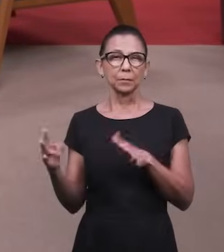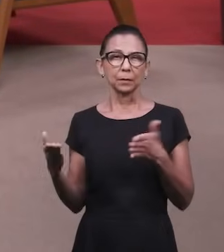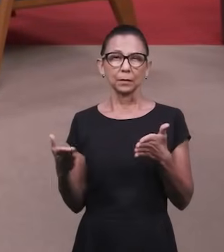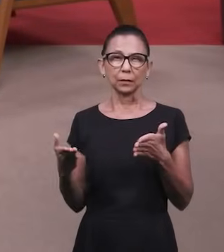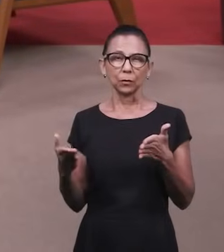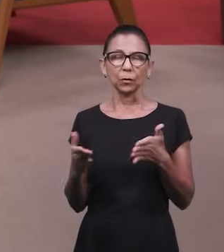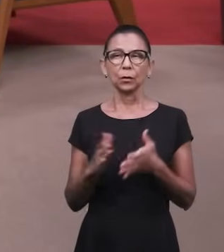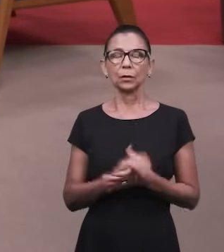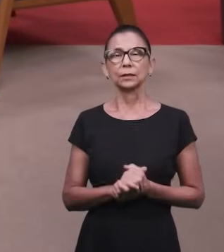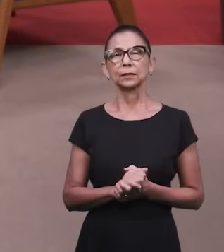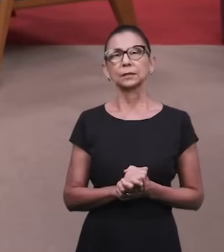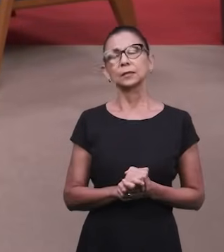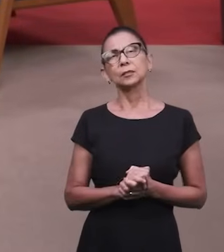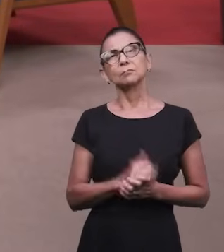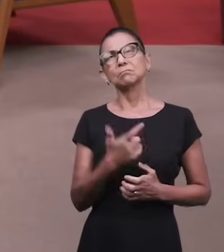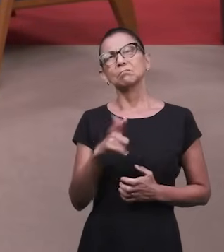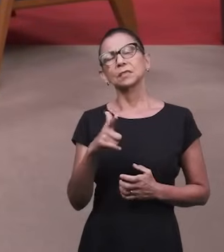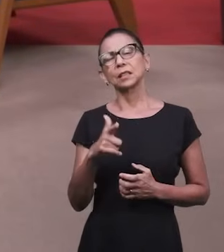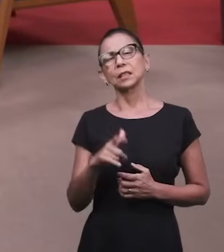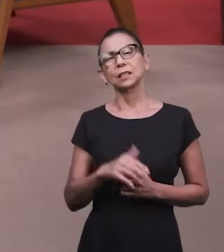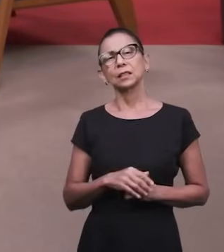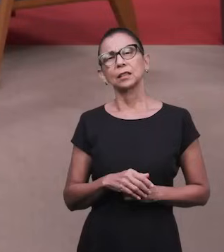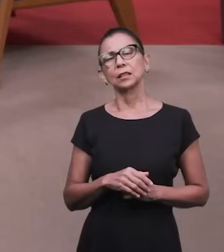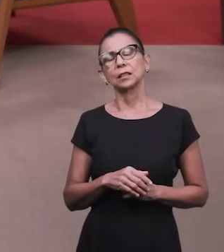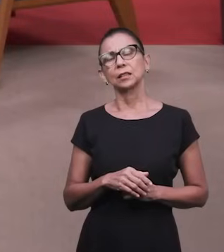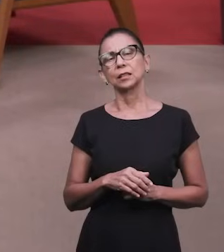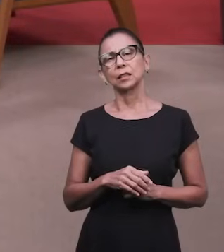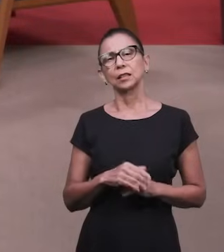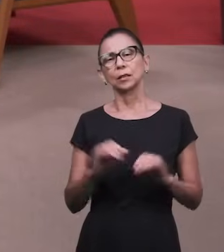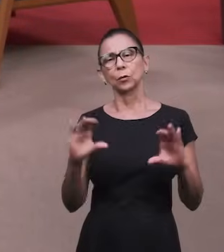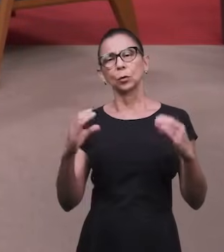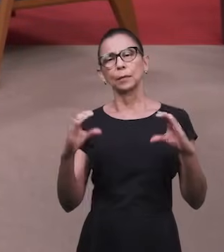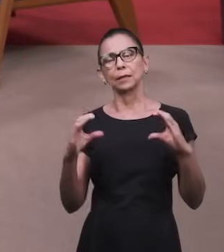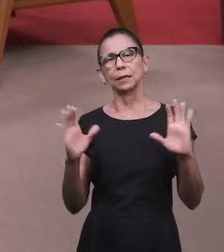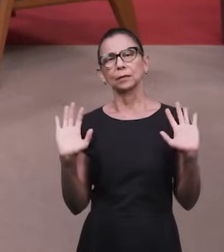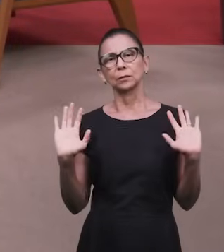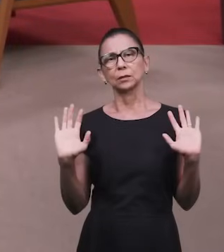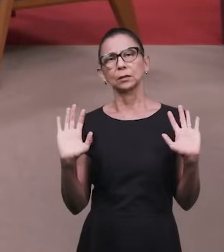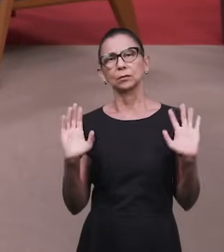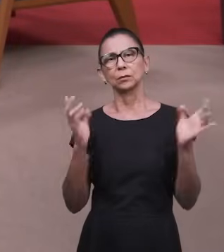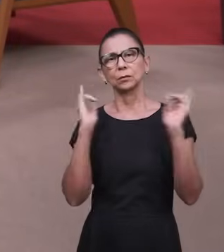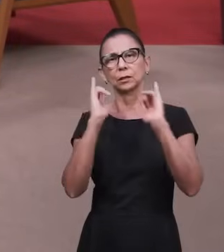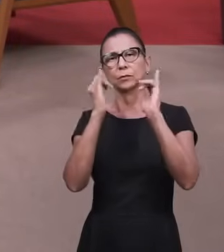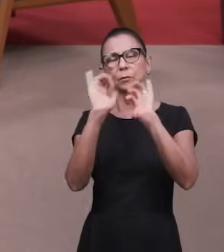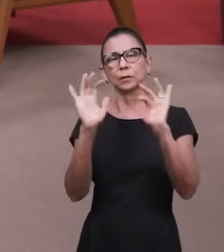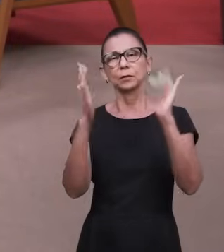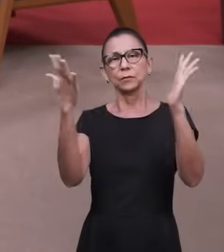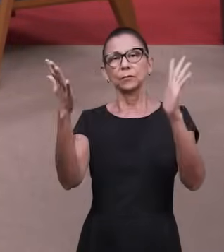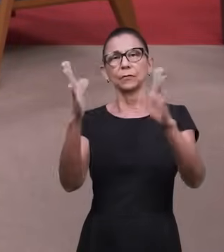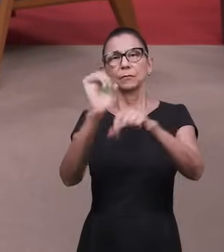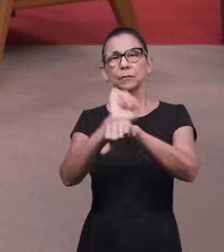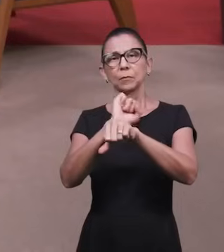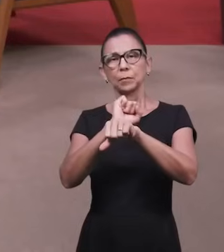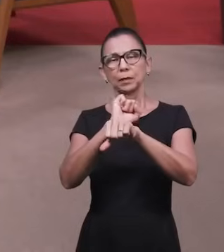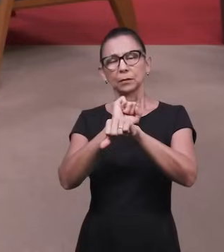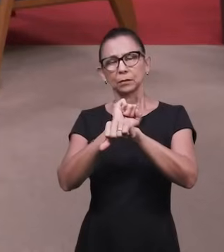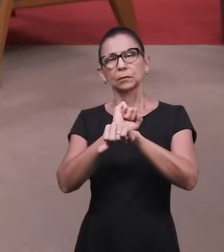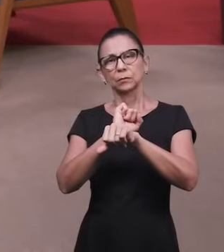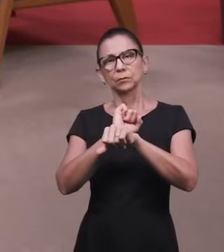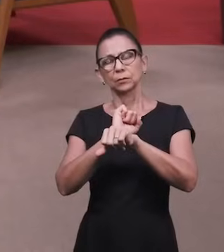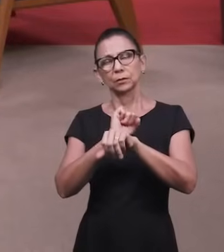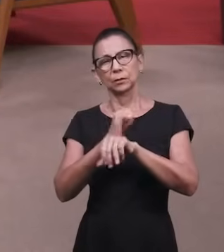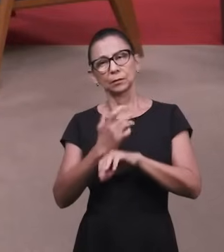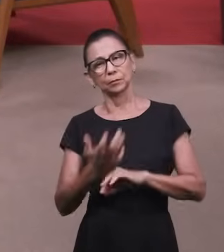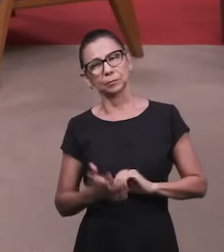tivemos o Trombetas e Festas, né? Então a gente deu uma parada nesse aspecto, até o próprio programa ele não aconteceu